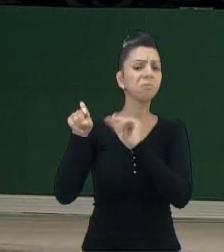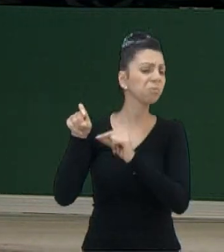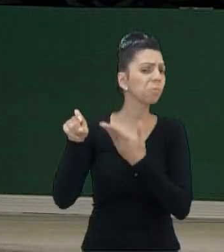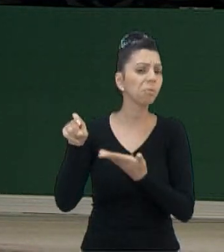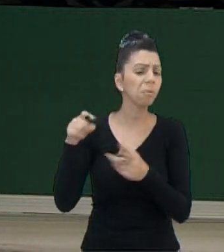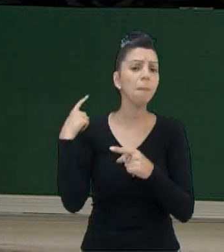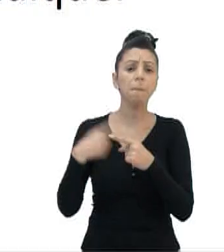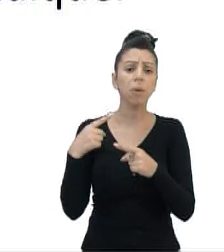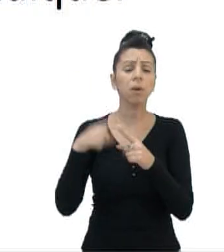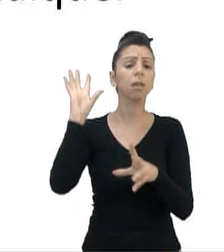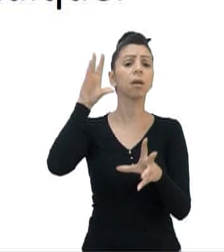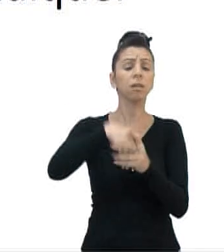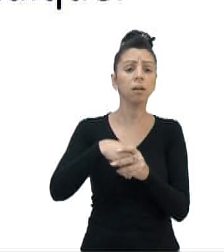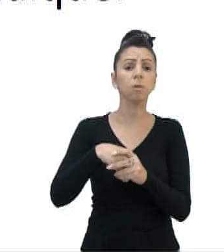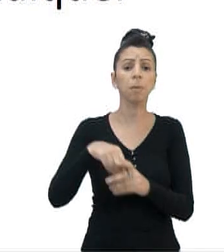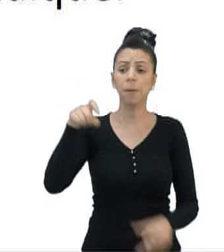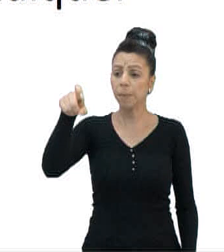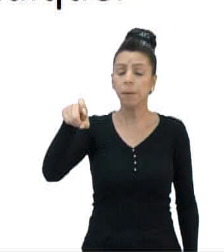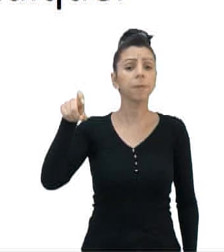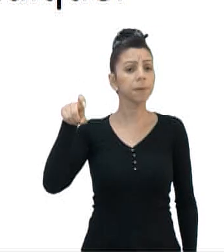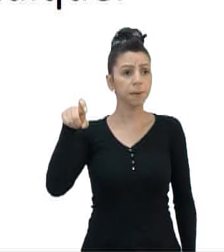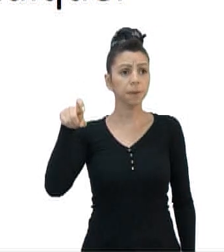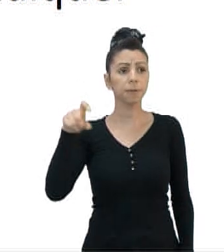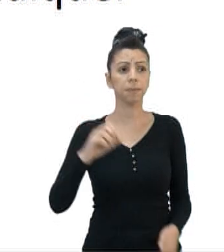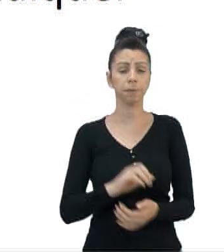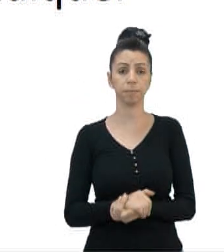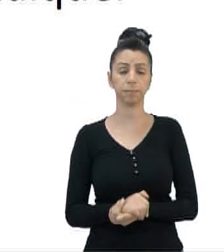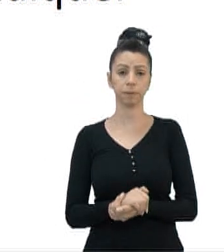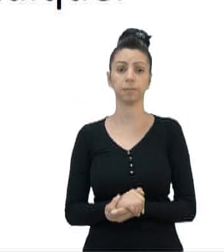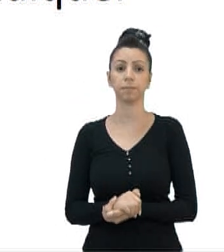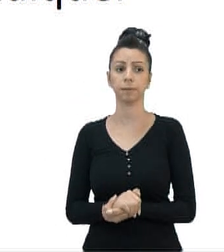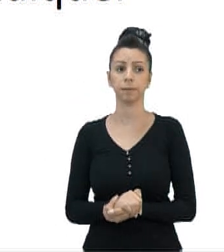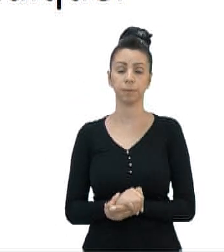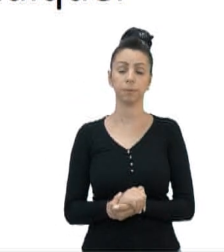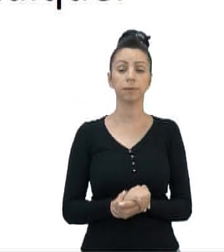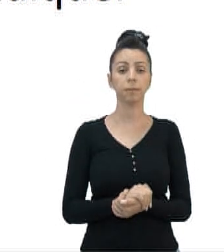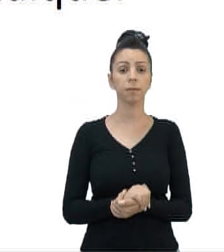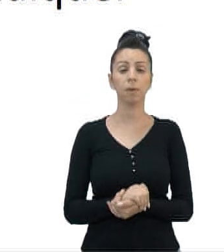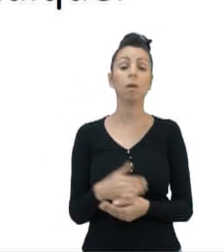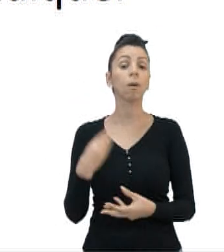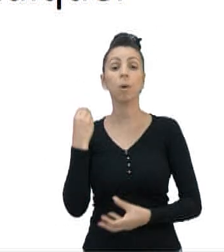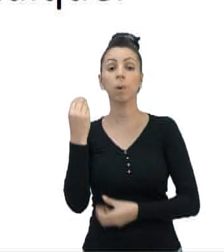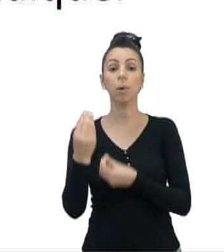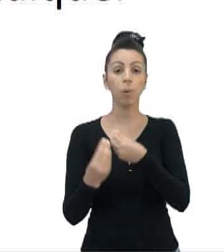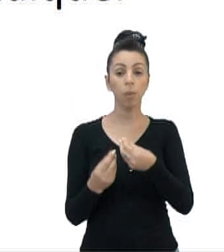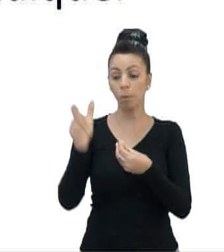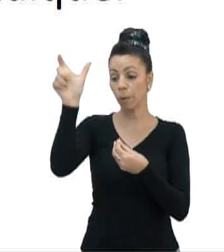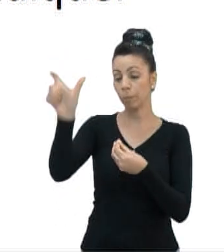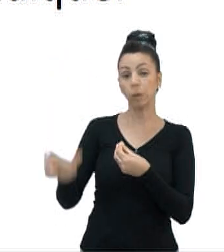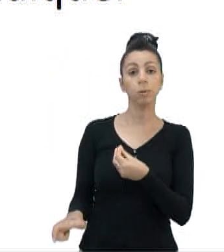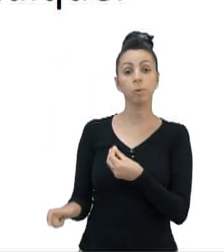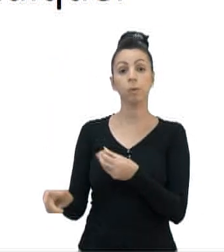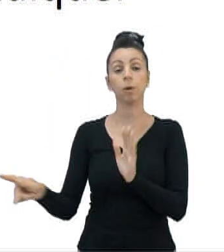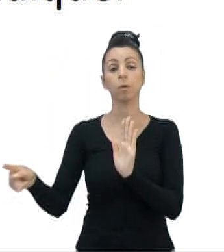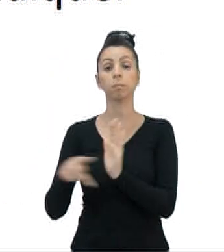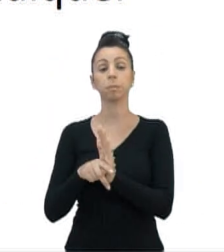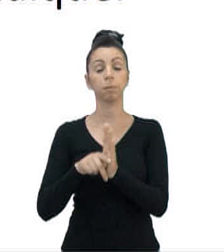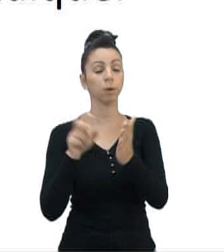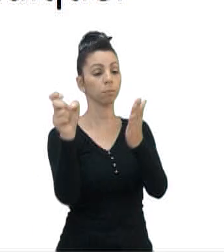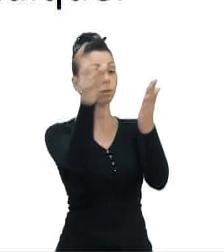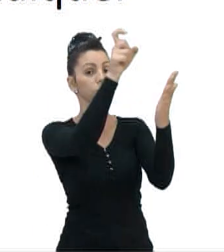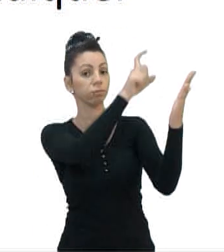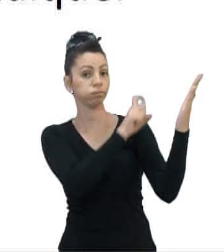eu coloquei. Pichado, entre aspas, é como escrevem os pichadores, tá? O pichador ele não escreve com